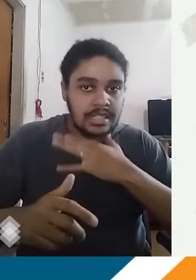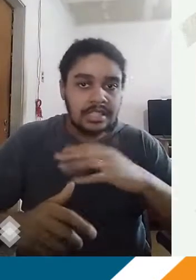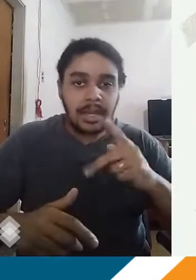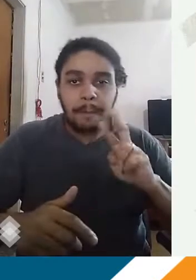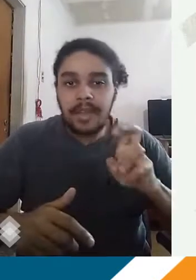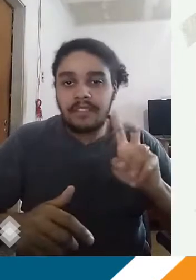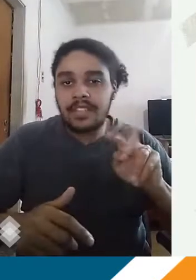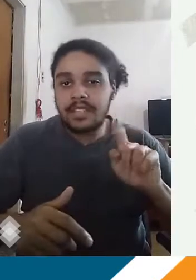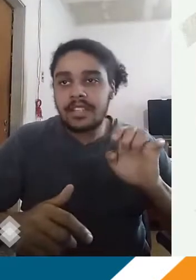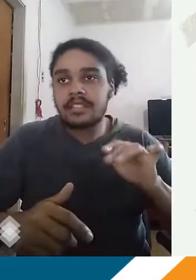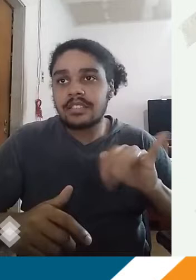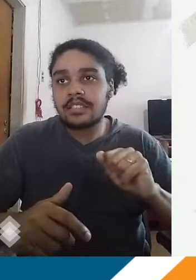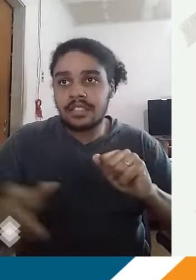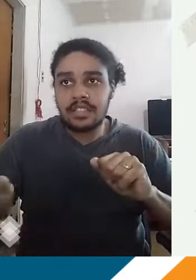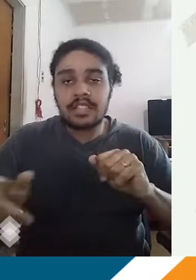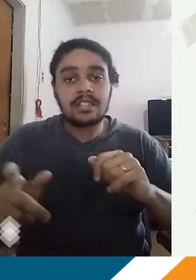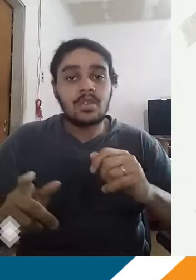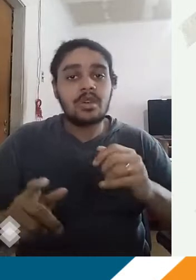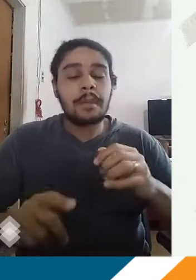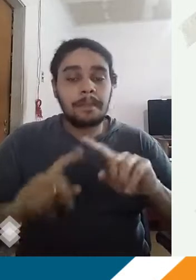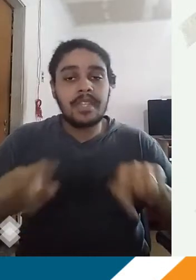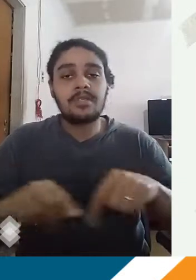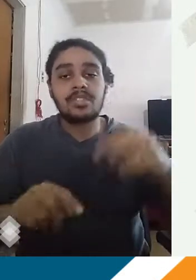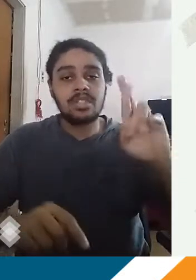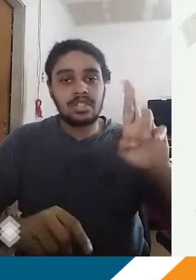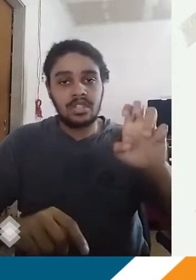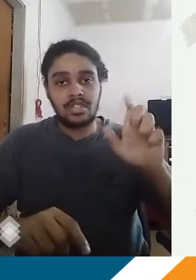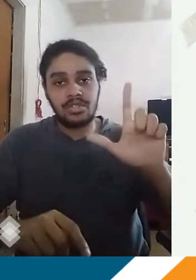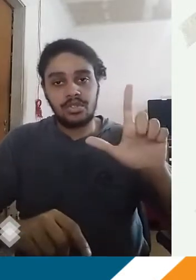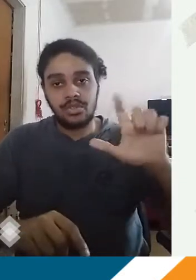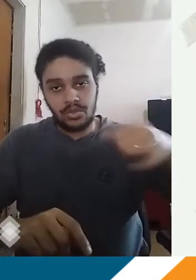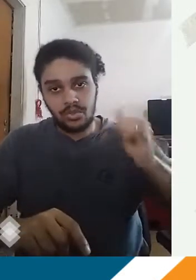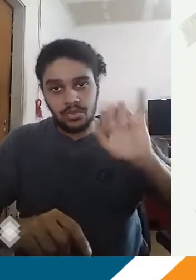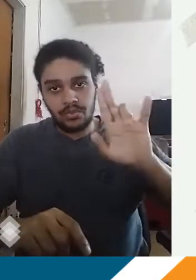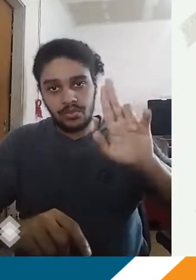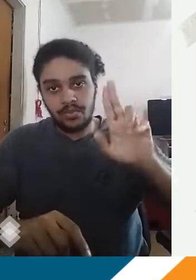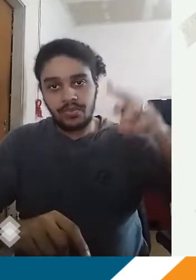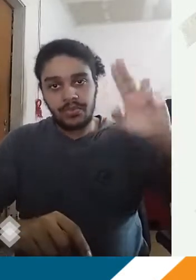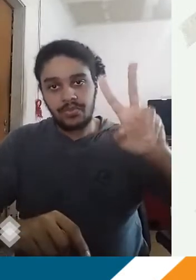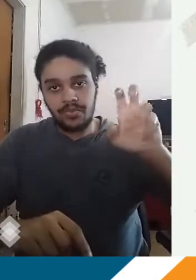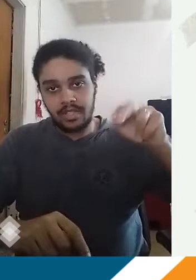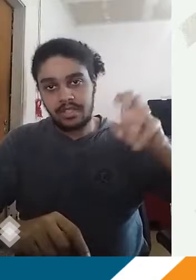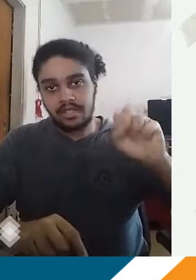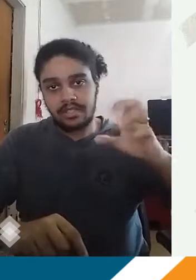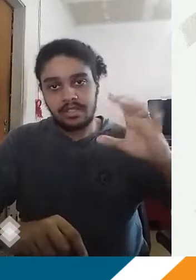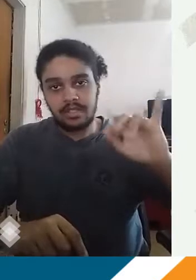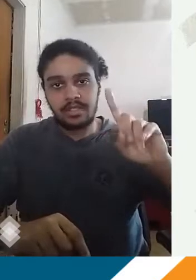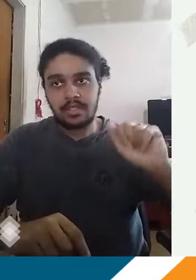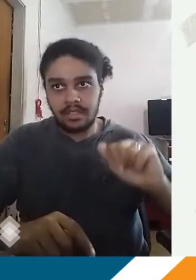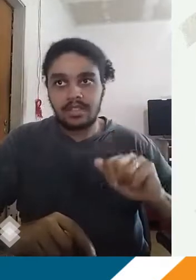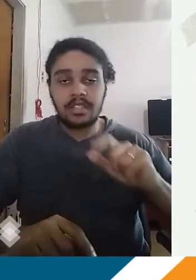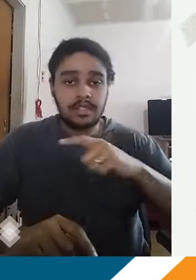uma grande crise da previdência. E a quarta pirâmide é a pirâmide rejuvenescida, que apresenta o alargamento das primeiras faixas da